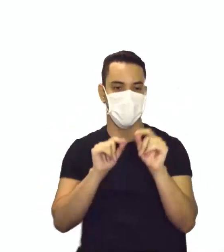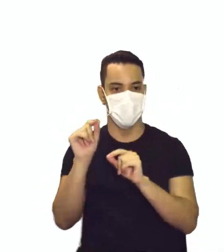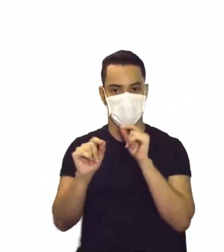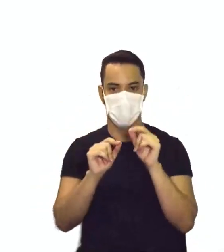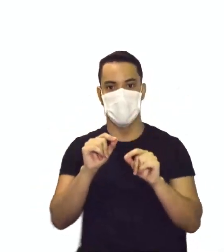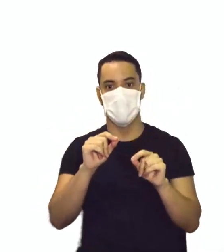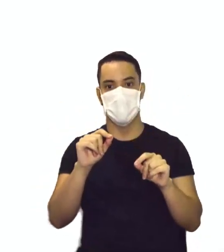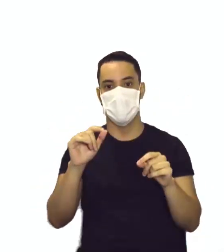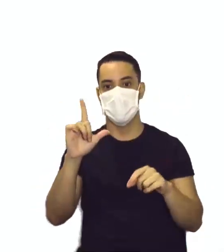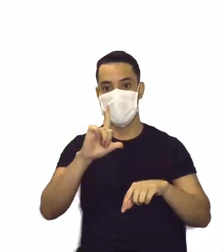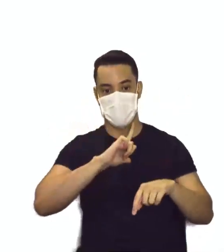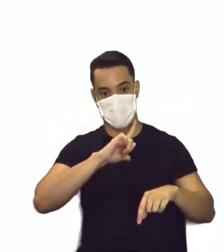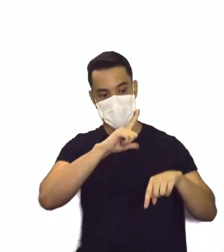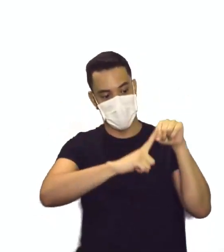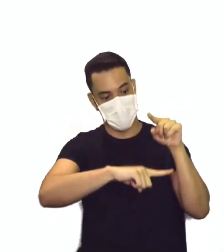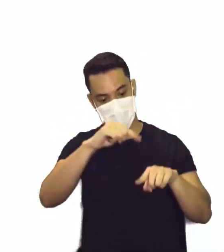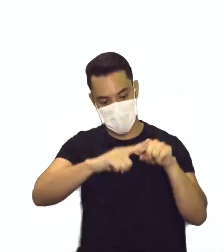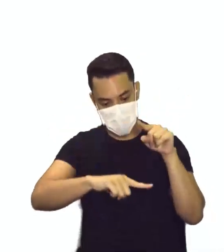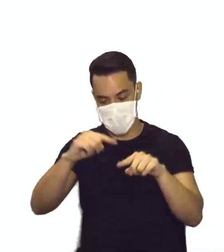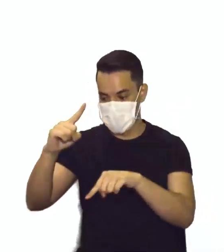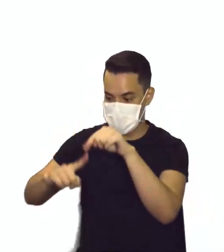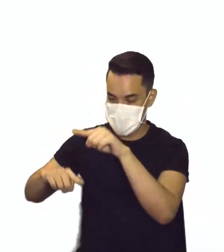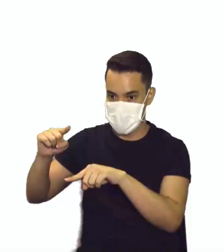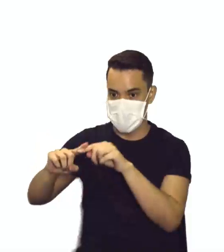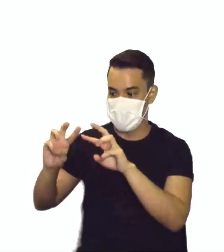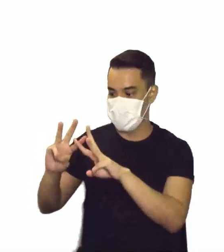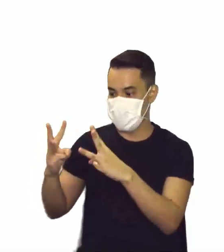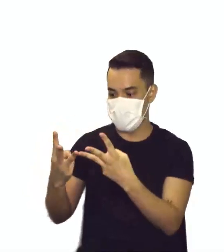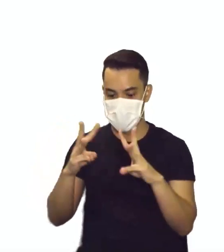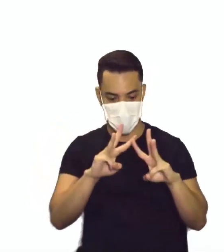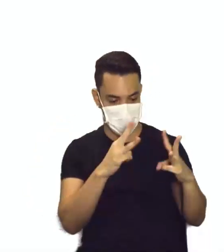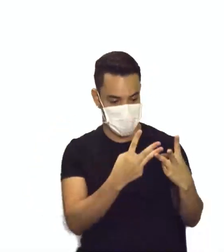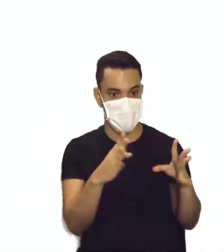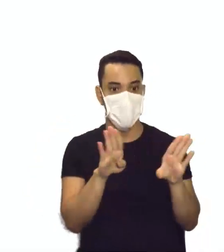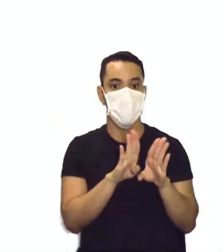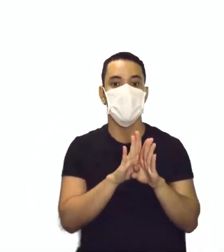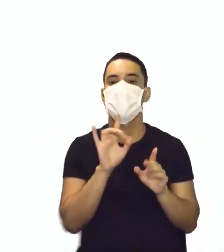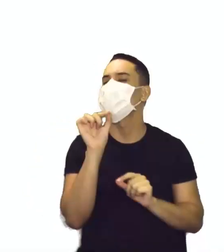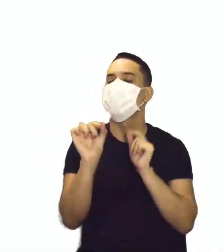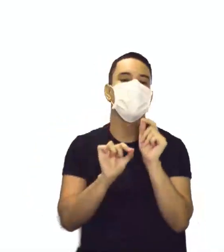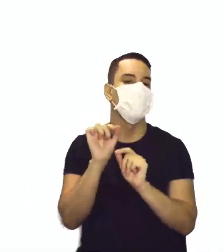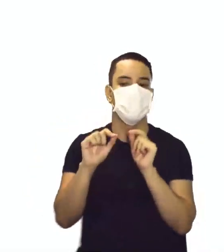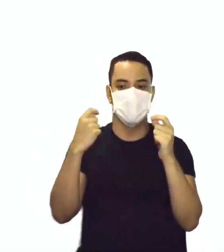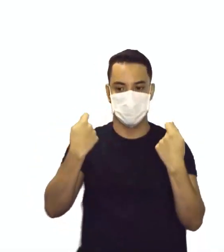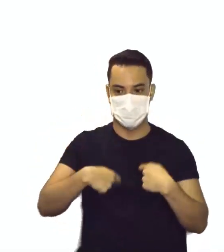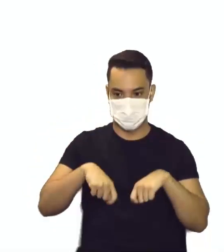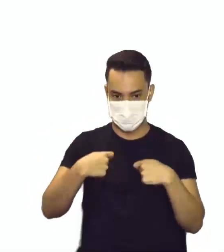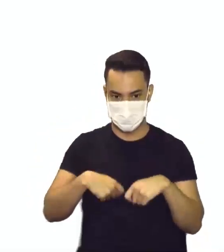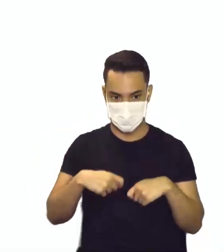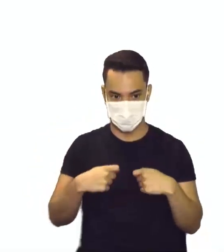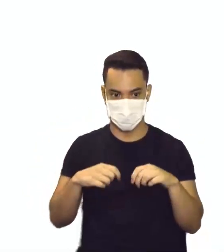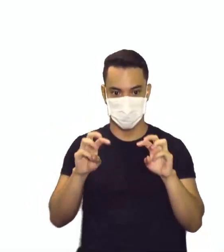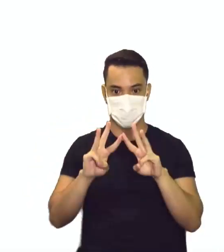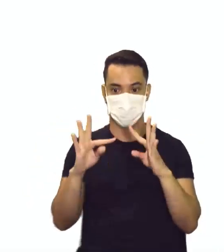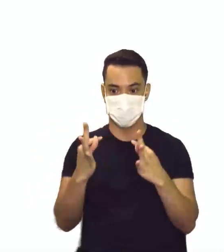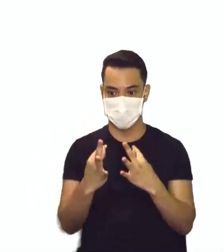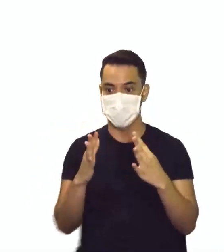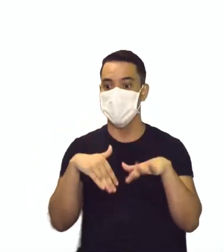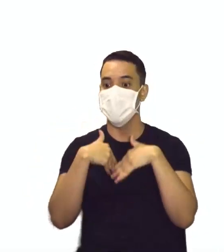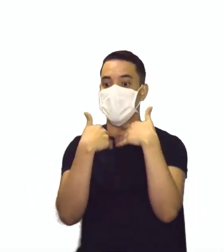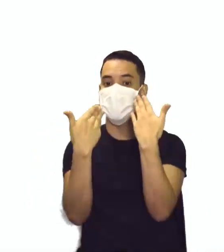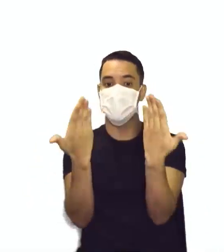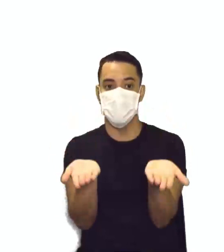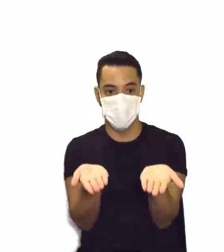da matéria, né, pessoal? E também o tipo de condução que a gente precisa. Bom, quais são os exemplos de